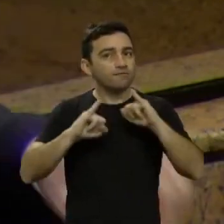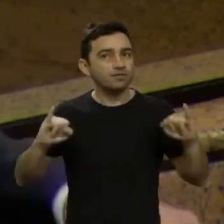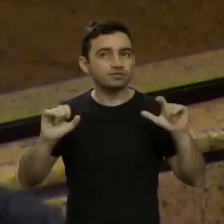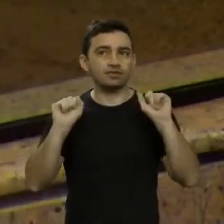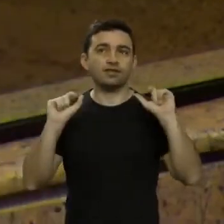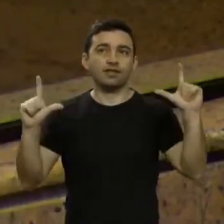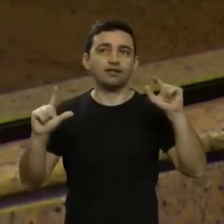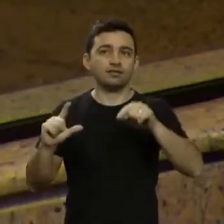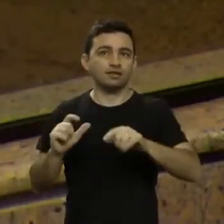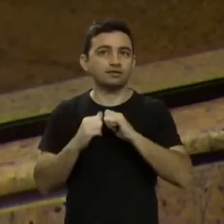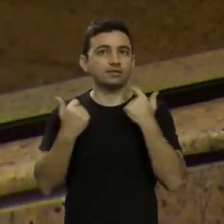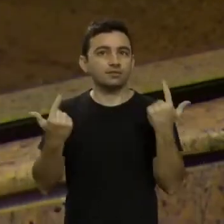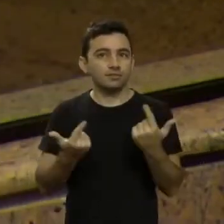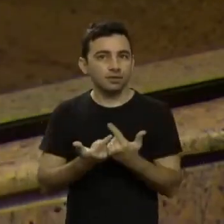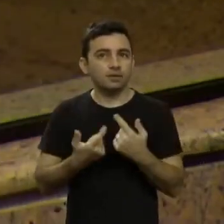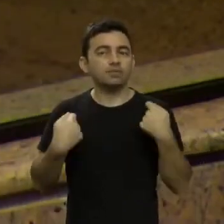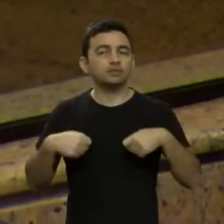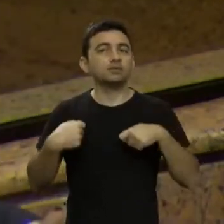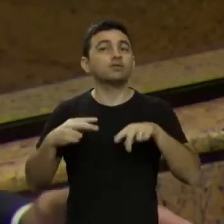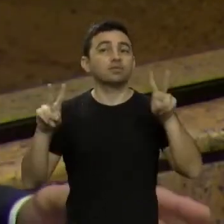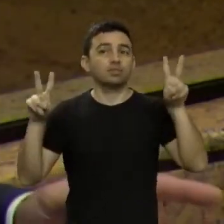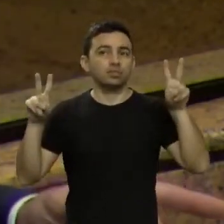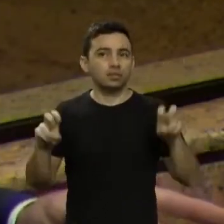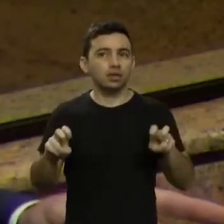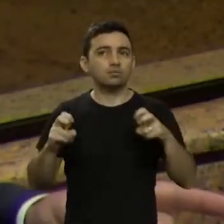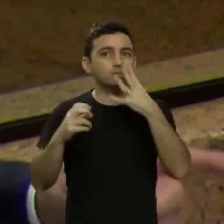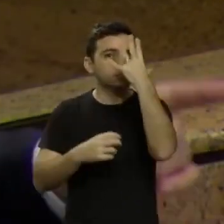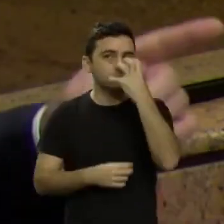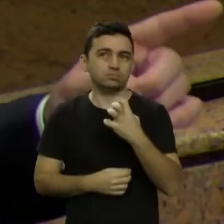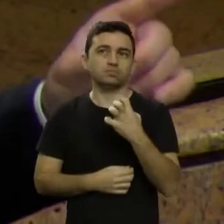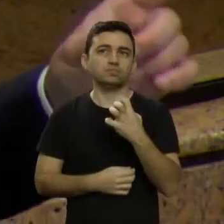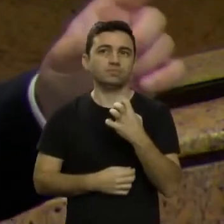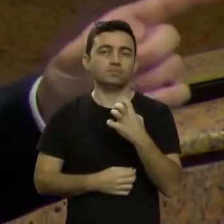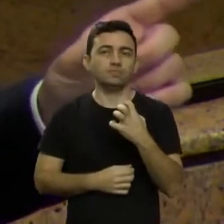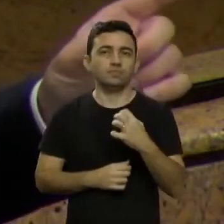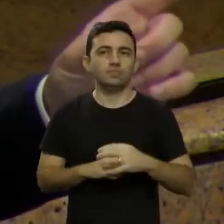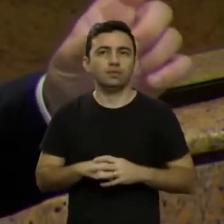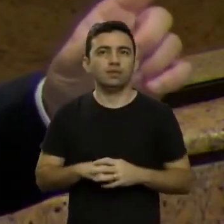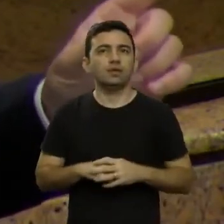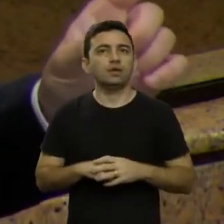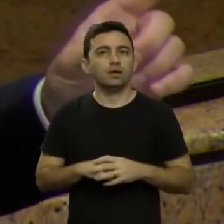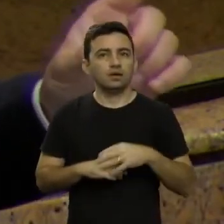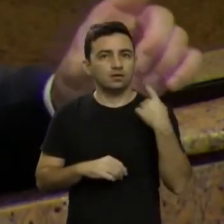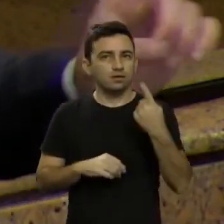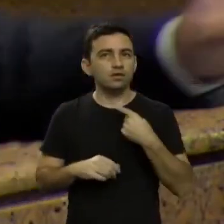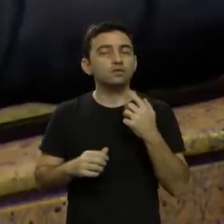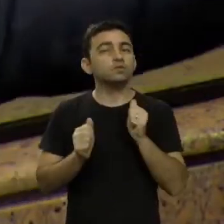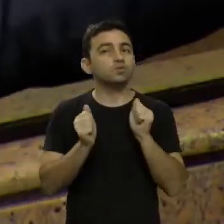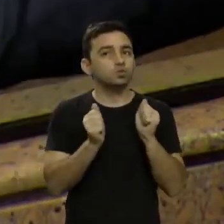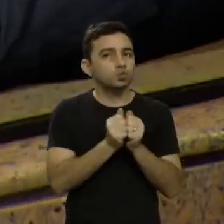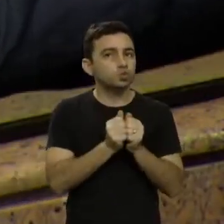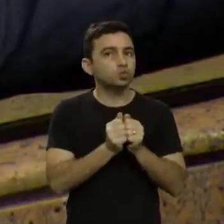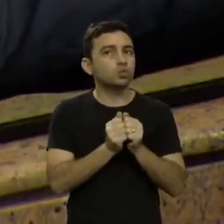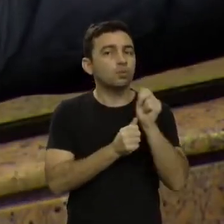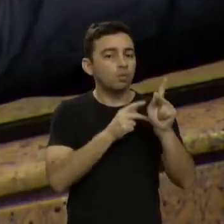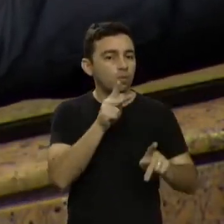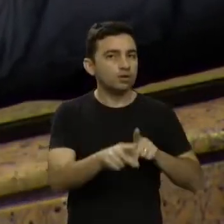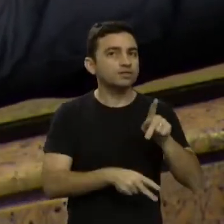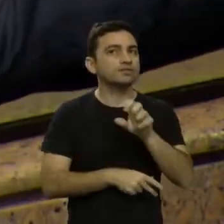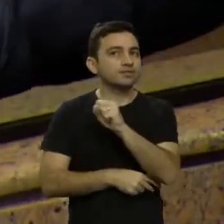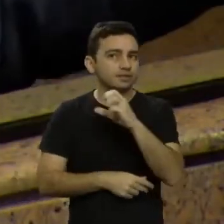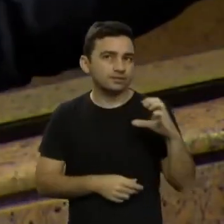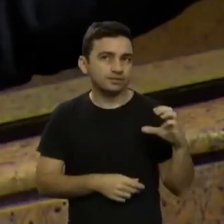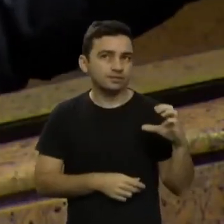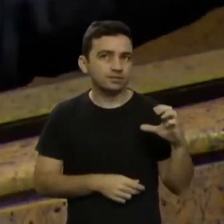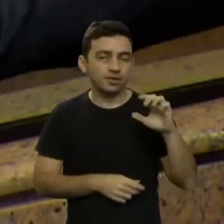casa. Vamos tratar desse assunto com seriedade e vamos ficar ao lado do catarinense.